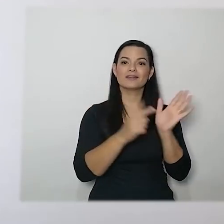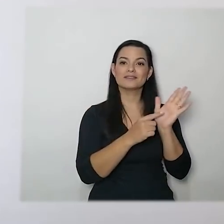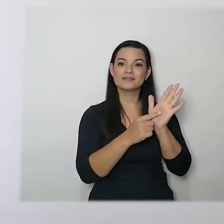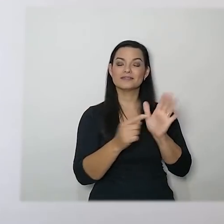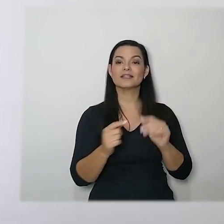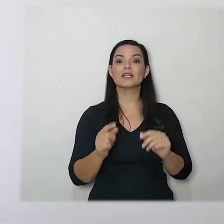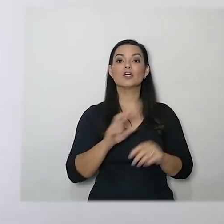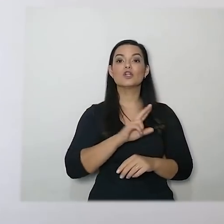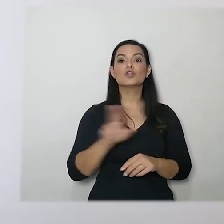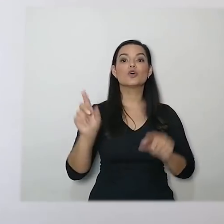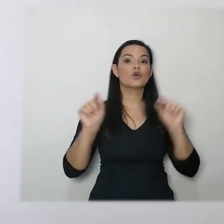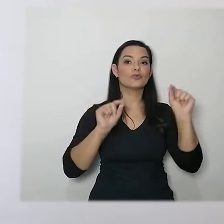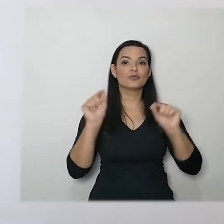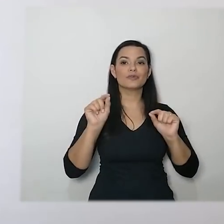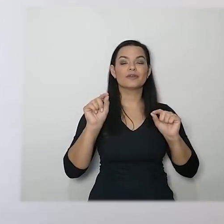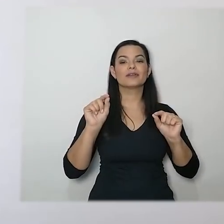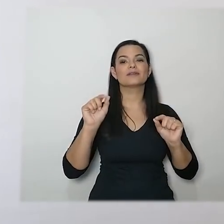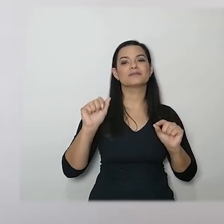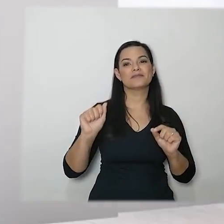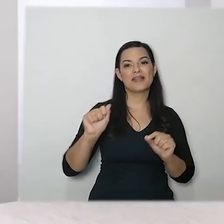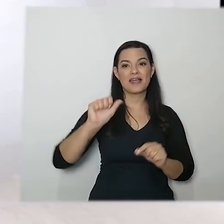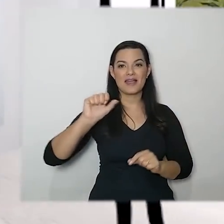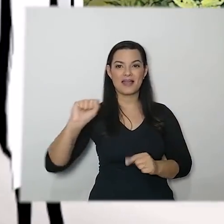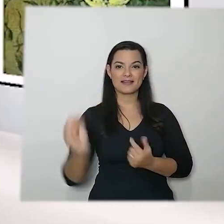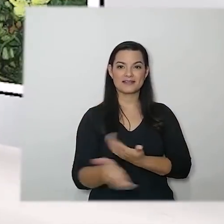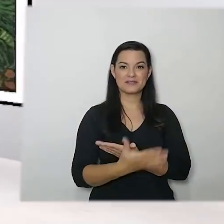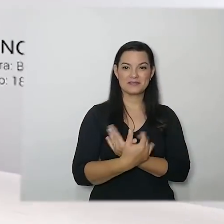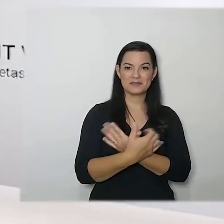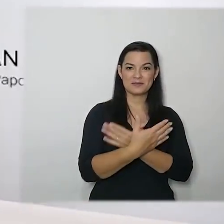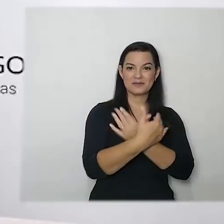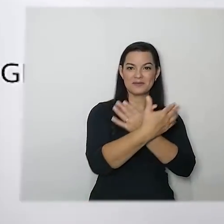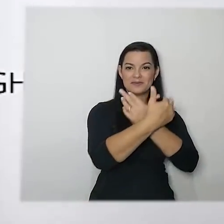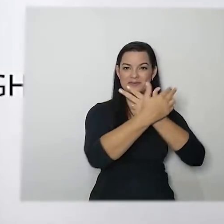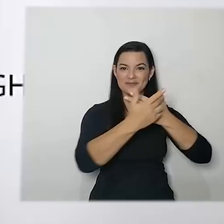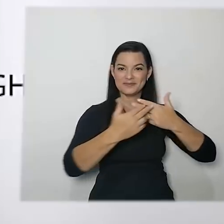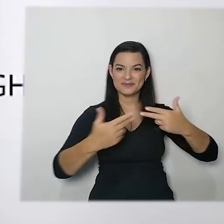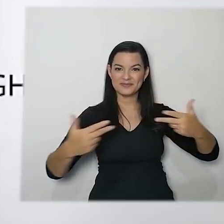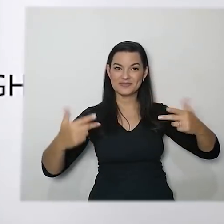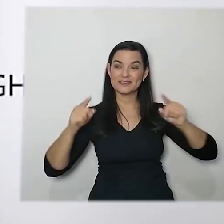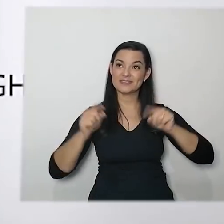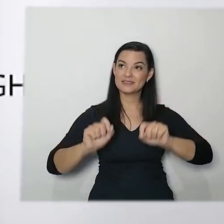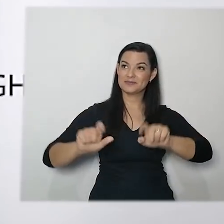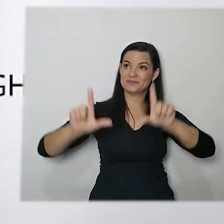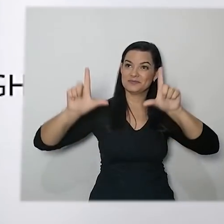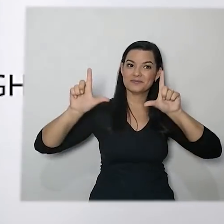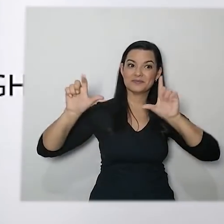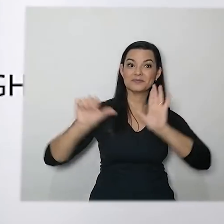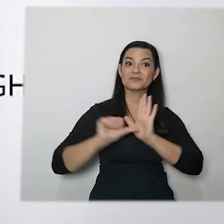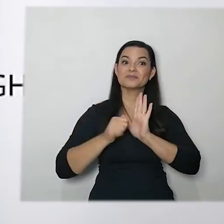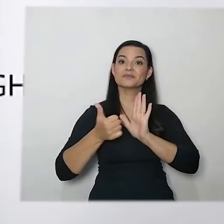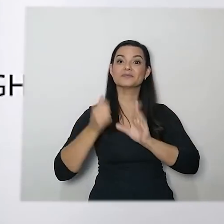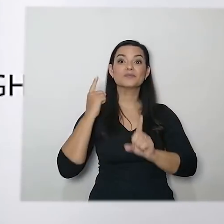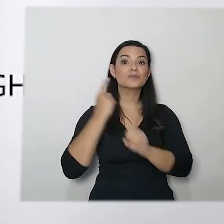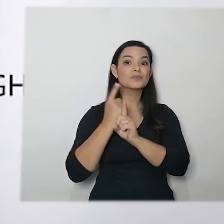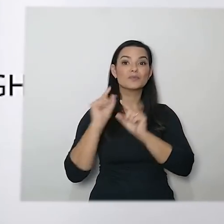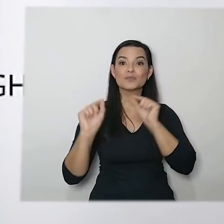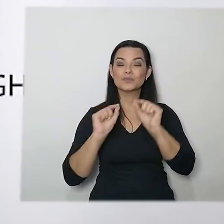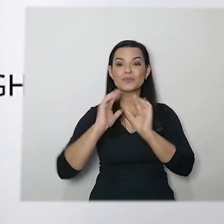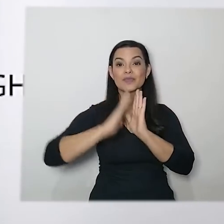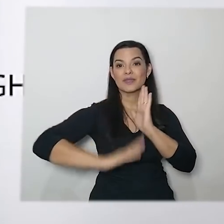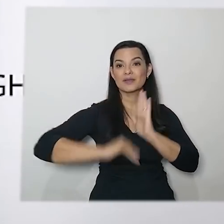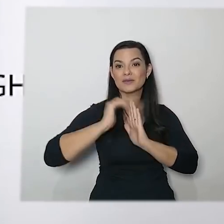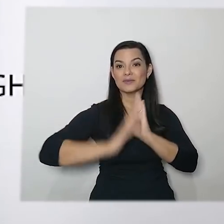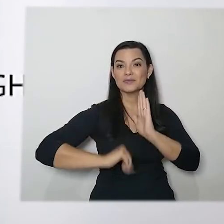como As Borboletas. Nessa primeira parede encontramos aqui uma